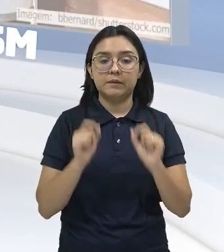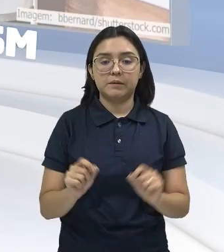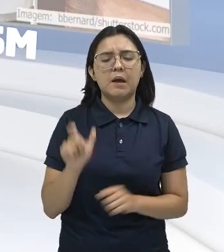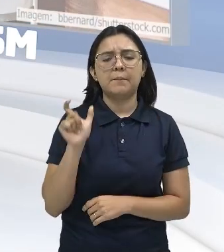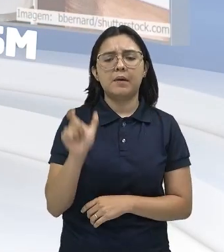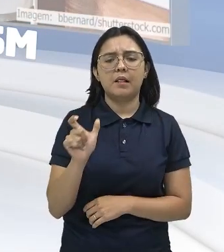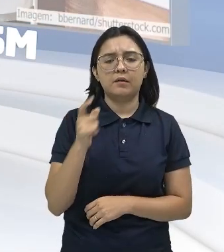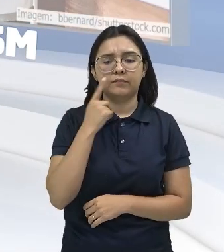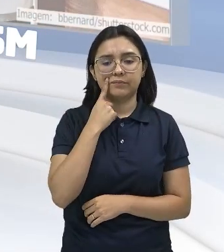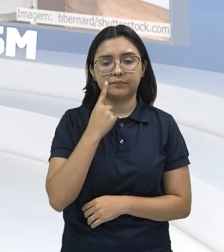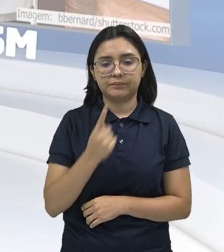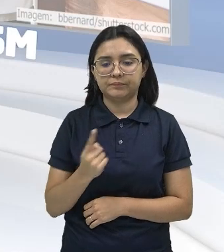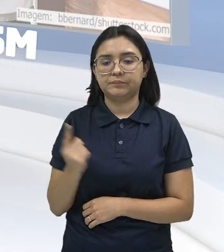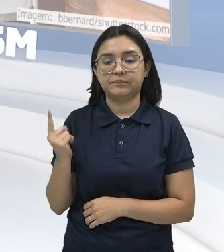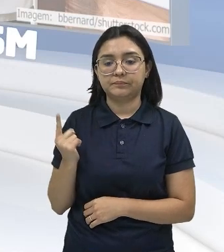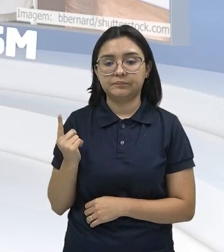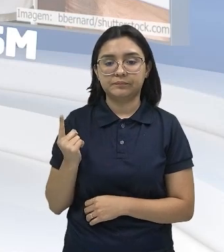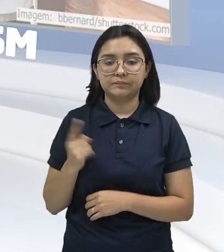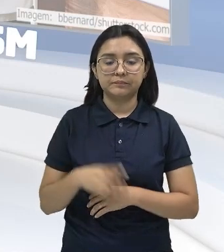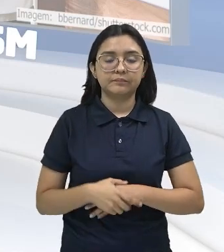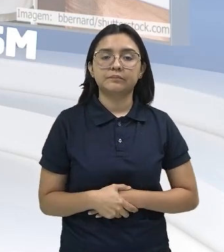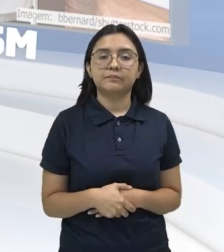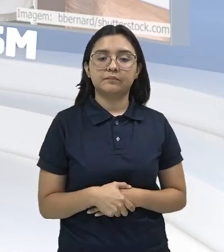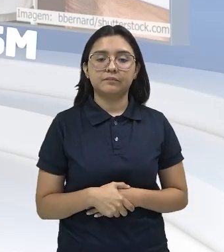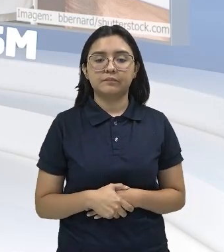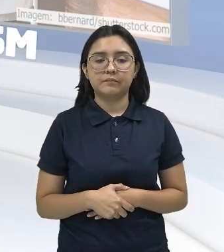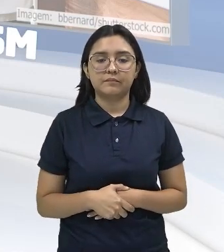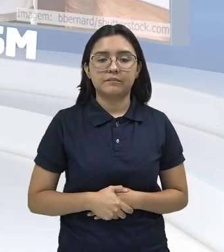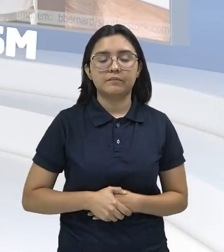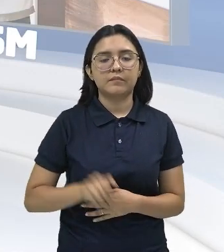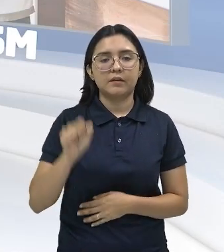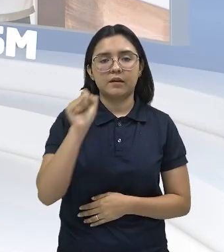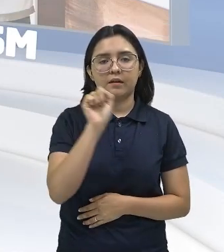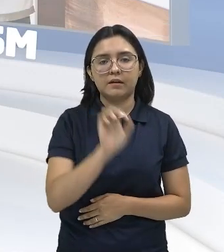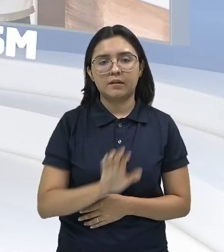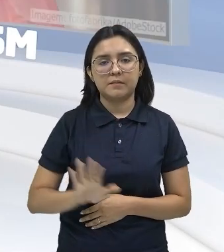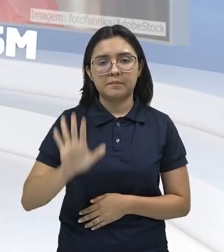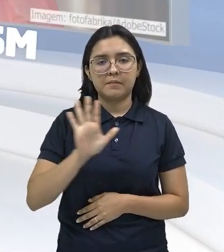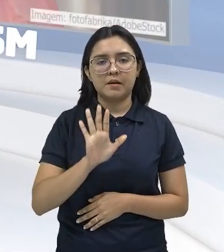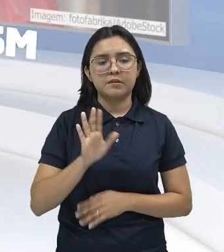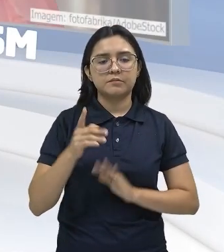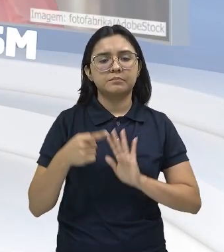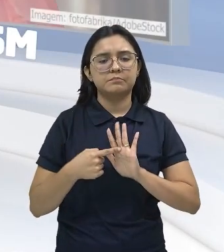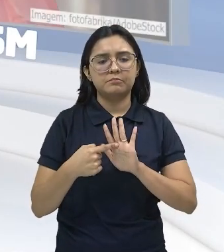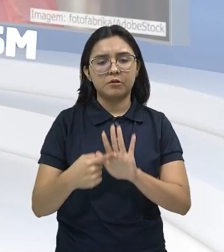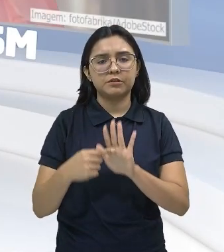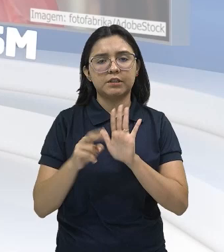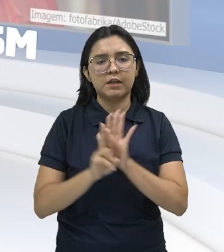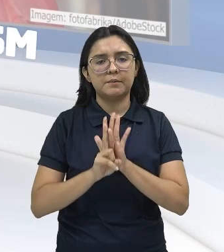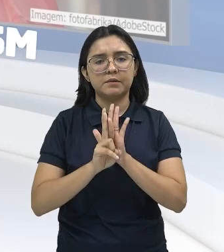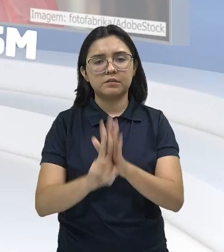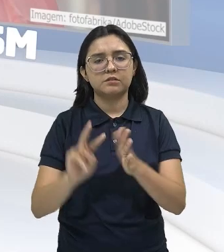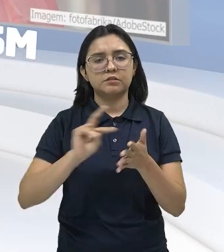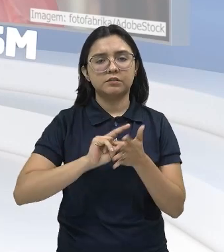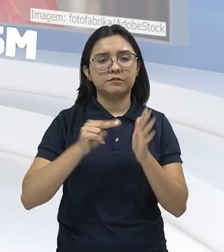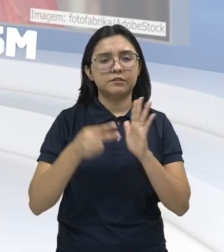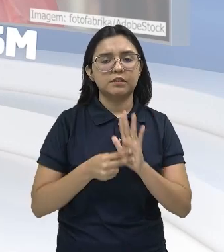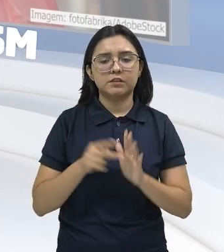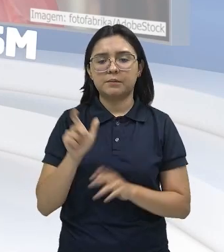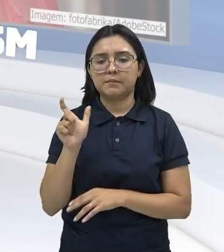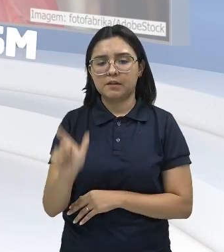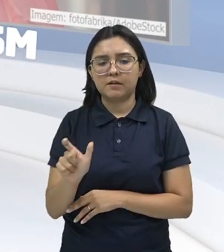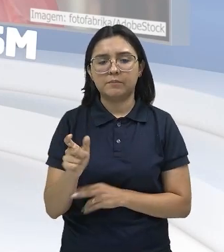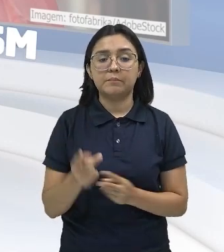chamada consumerism. As imagens representam essa palavra. Vocês estão observando as